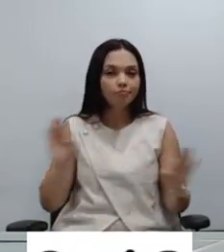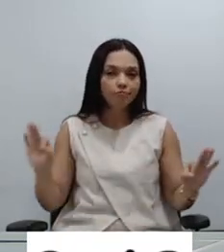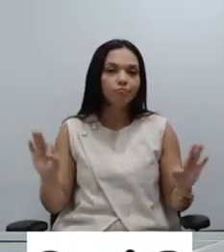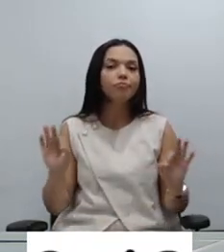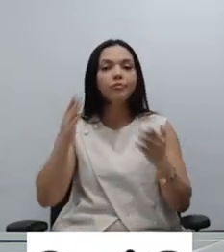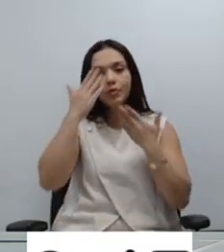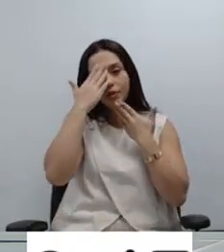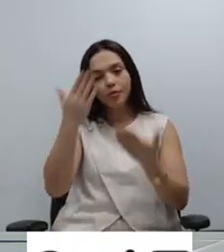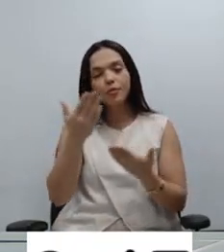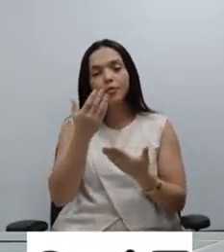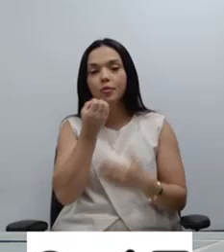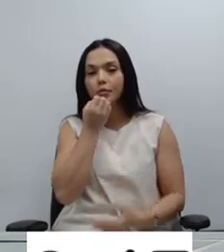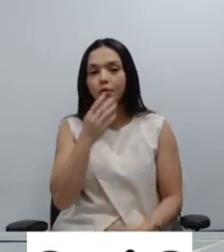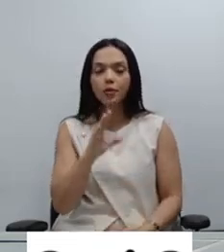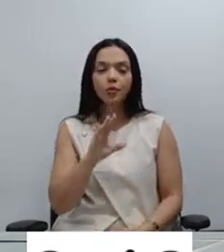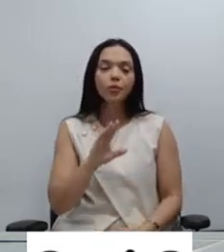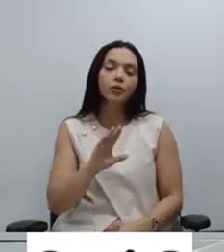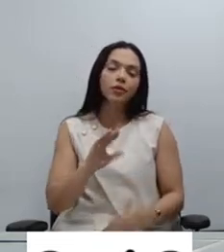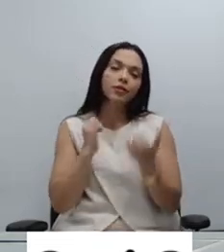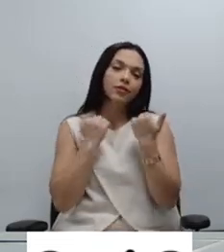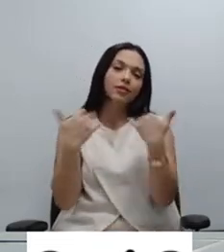obrigado e tenham todos uma ótima sessão.